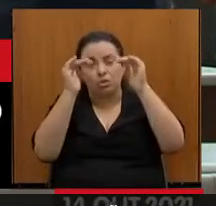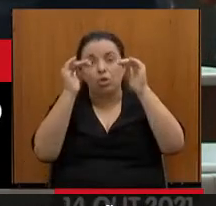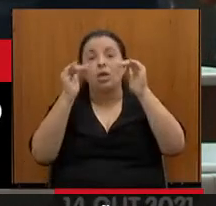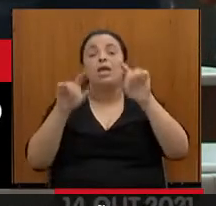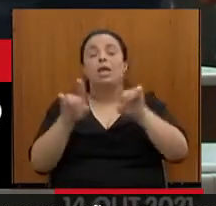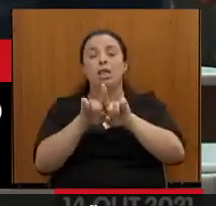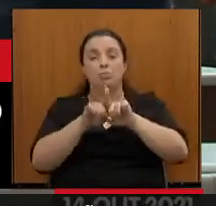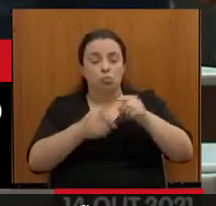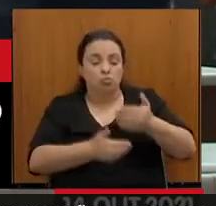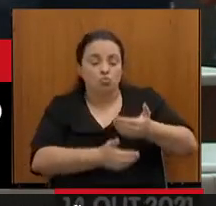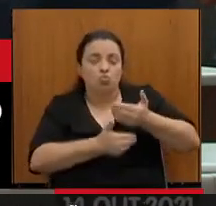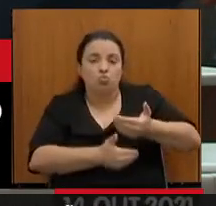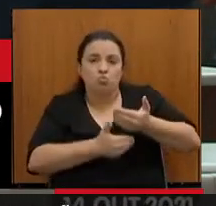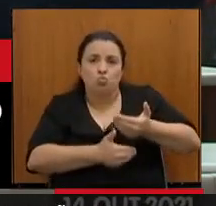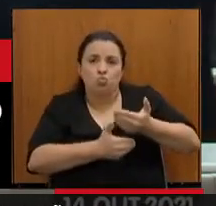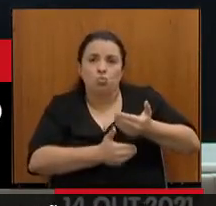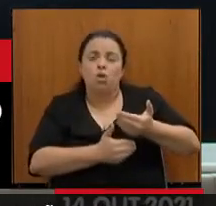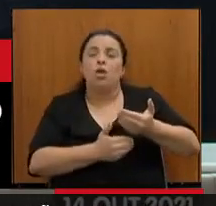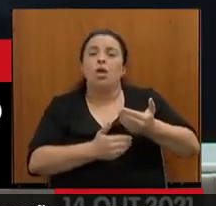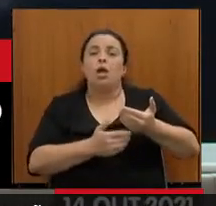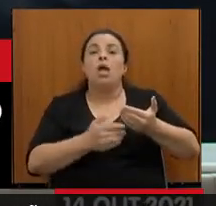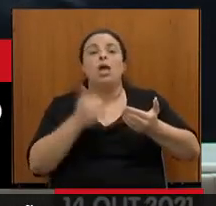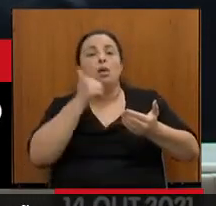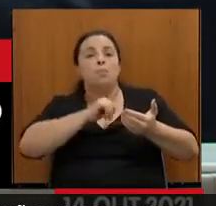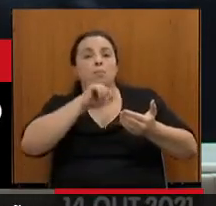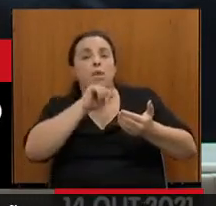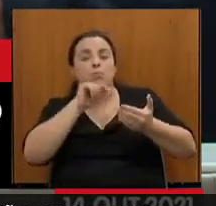e neonatal.